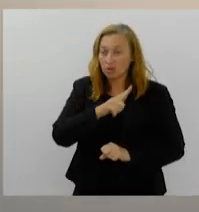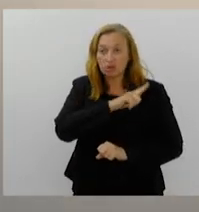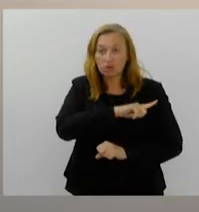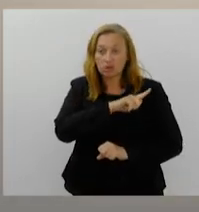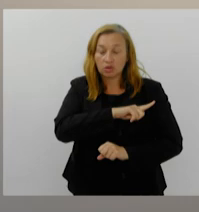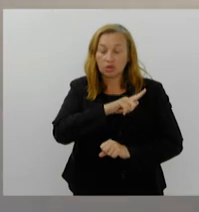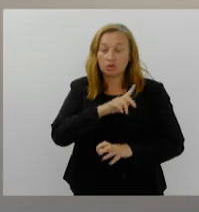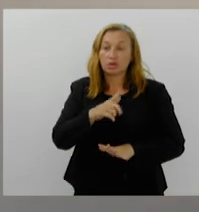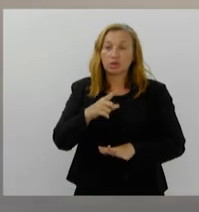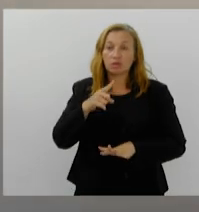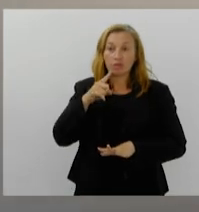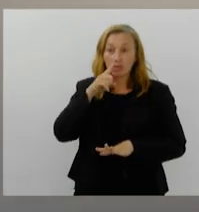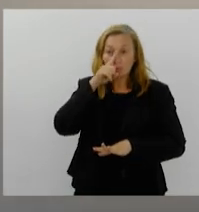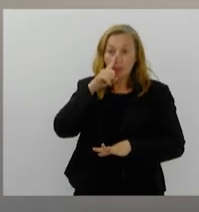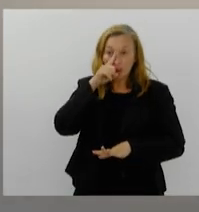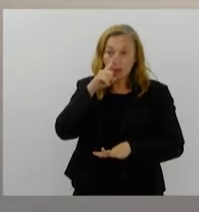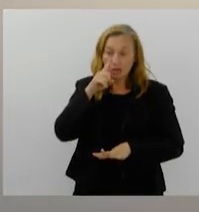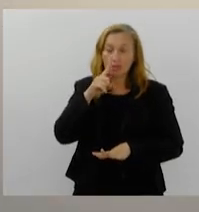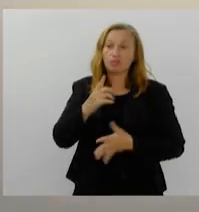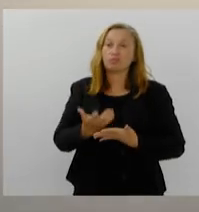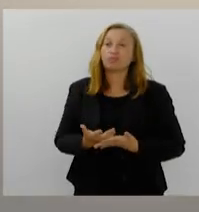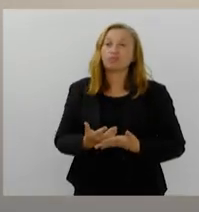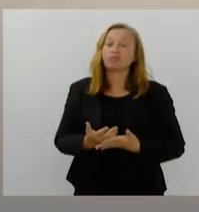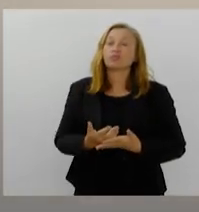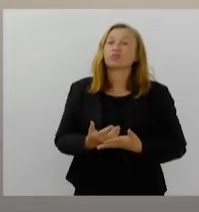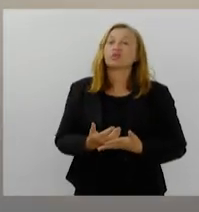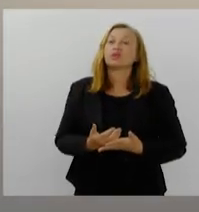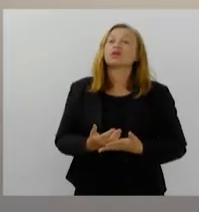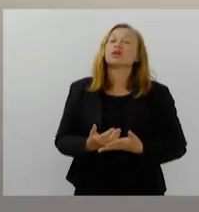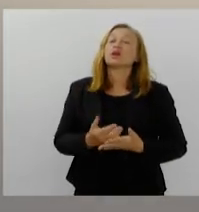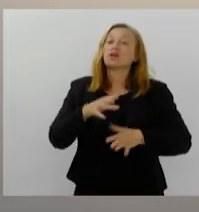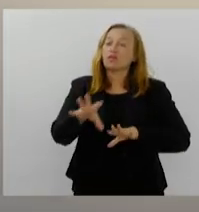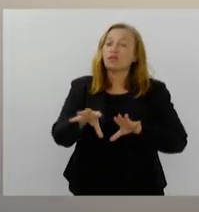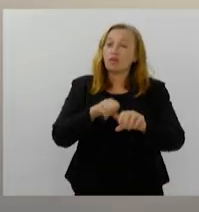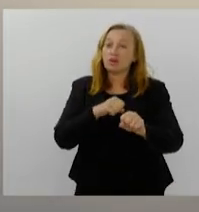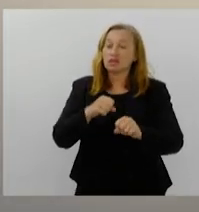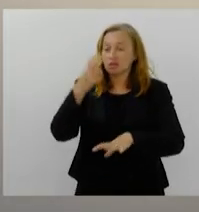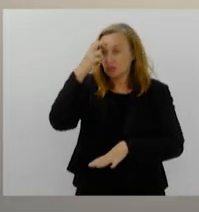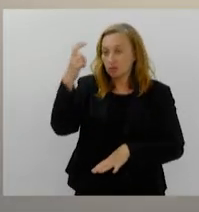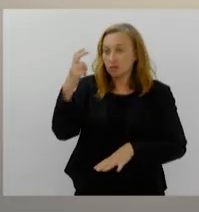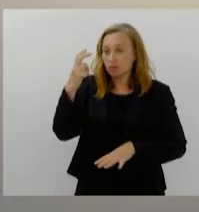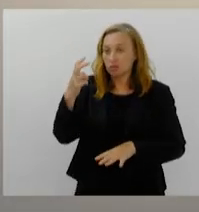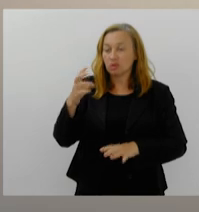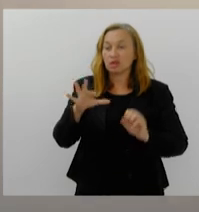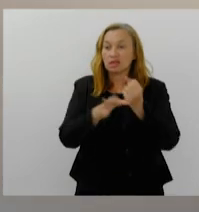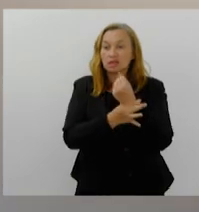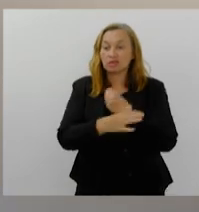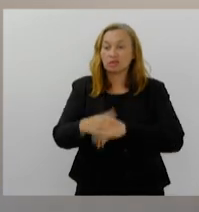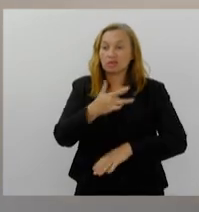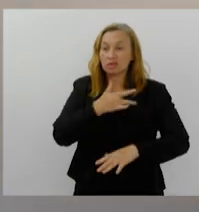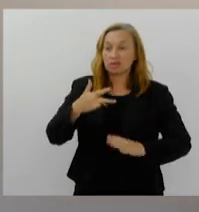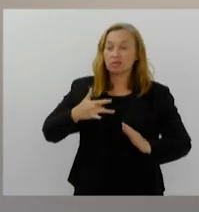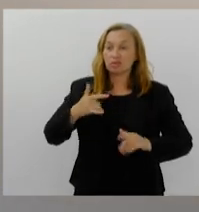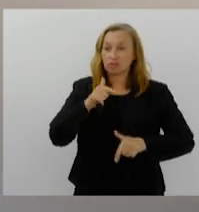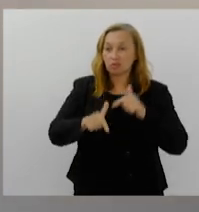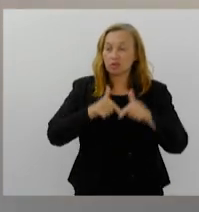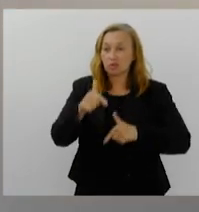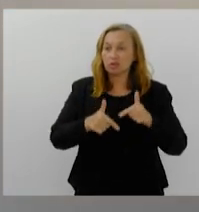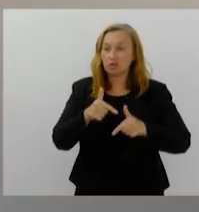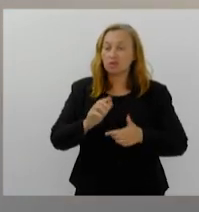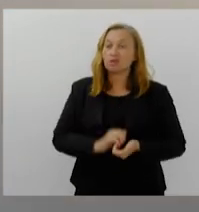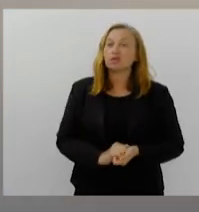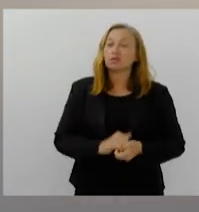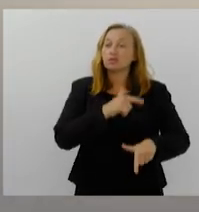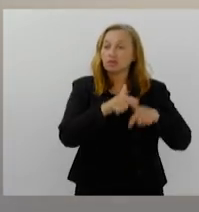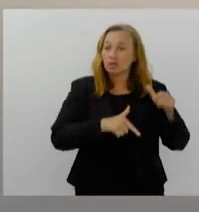riscos ocupacionais. E o segundo, a formação de uma cultura nacional de segurança e saúde no trabalho, o que, pelo trabalho do